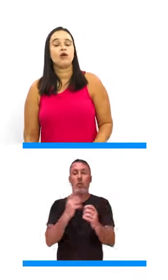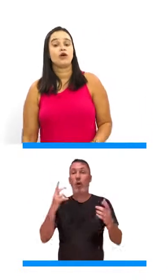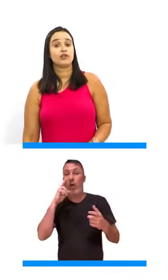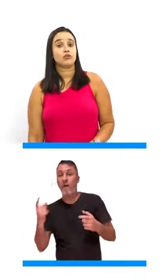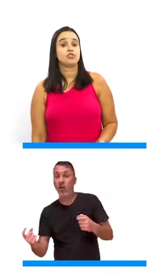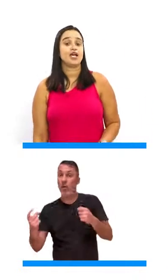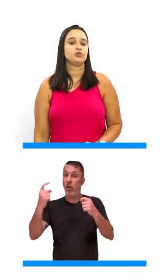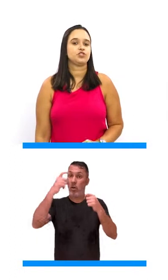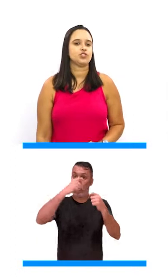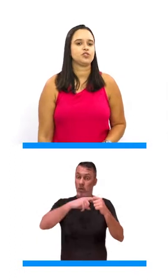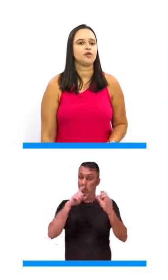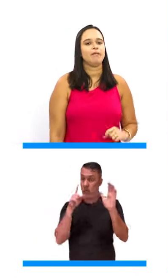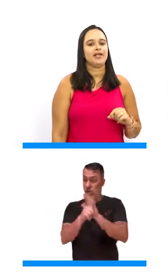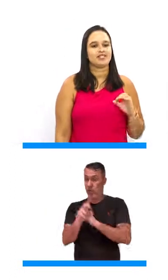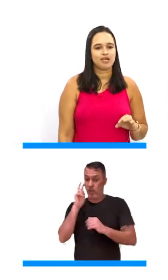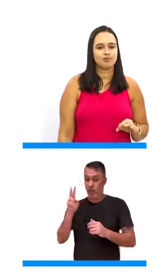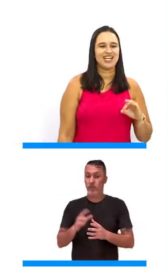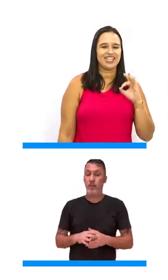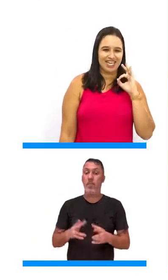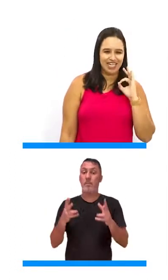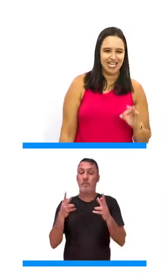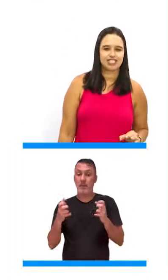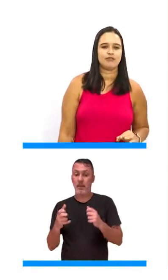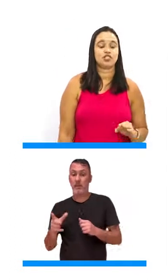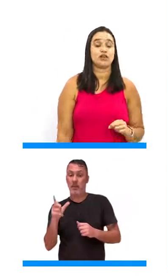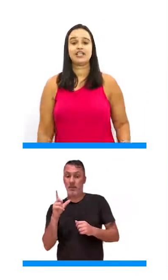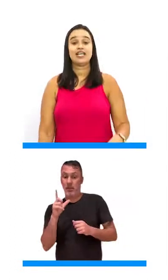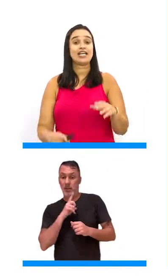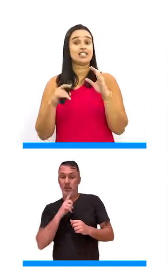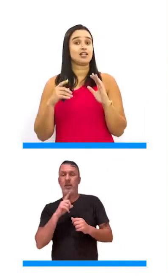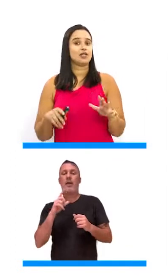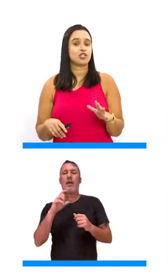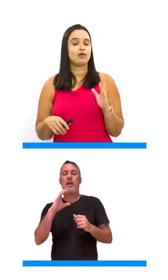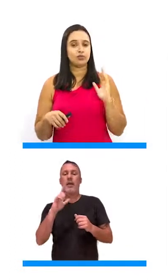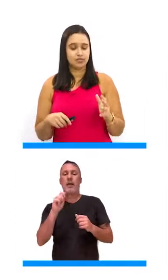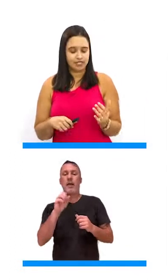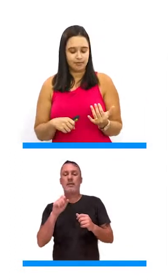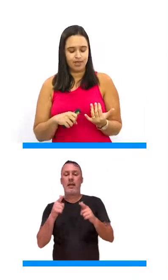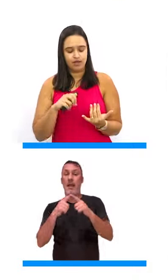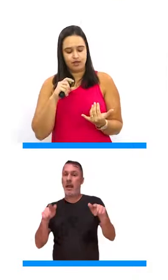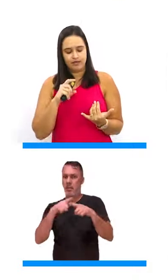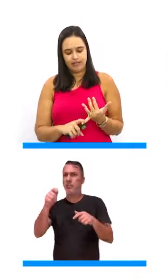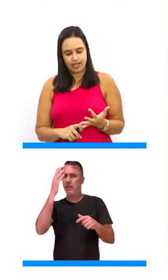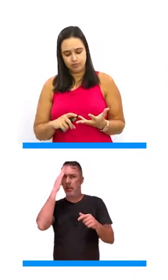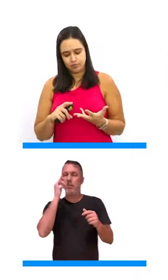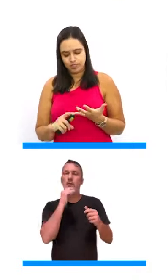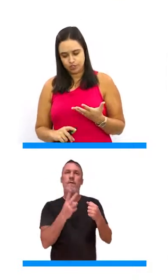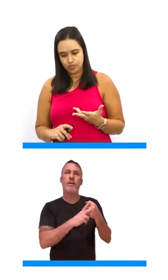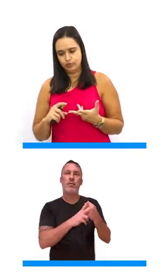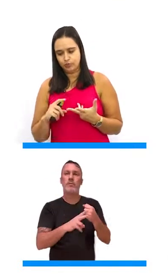voltar. Olha o que o enunciado diz. Percebe-se que a classe gramatical... O que é classe gramatical? O aluno tem que saber.